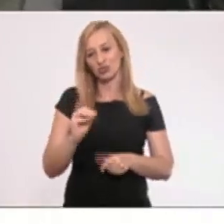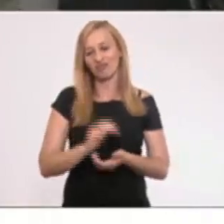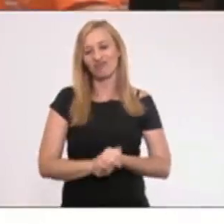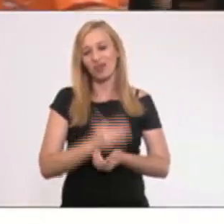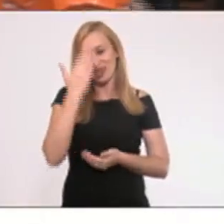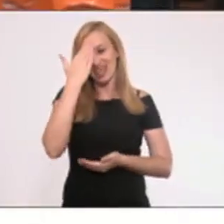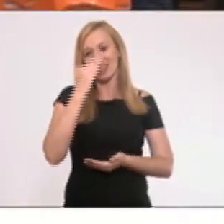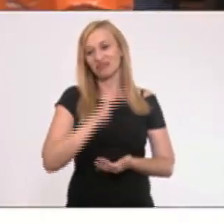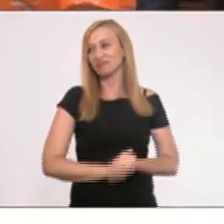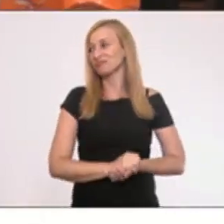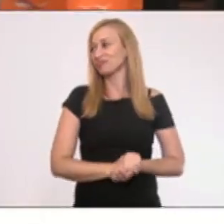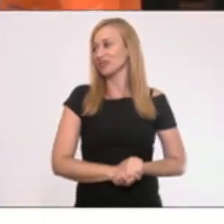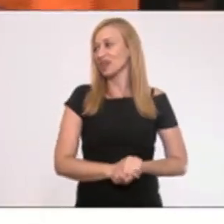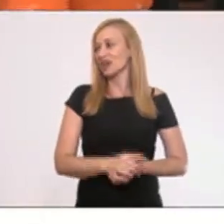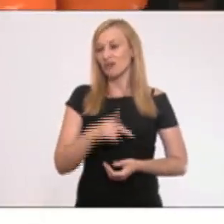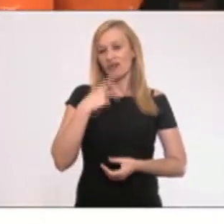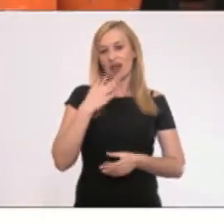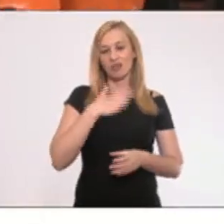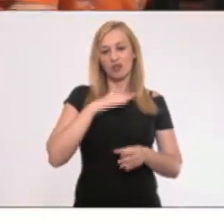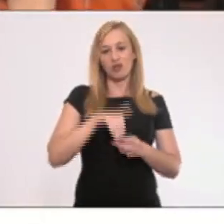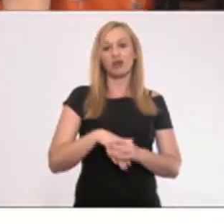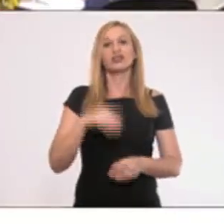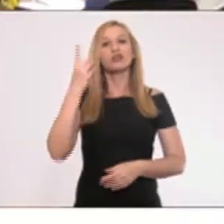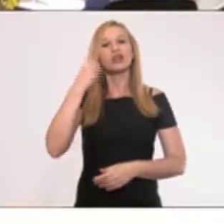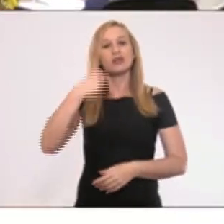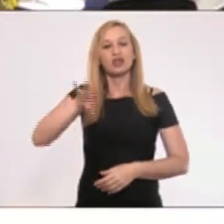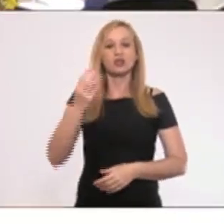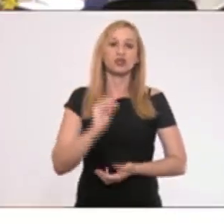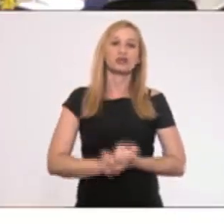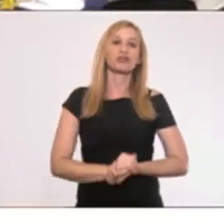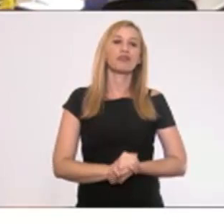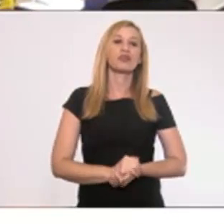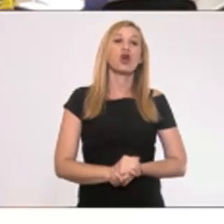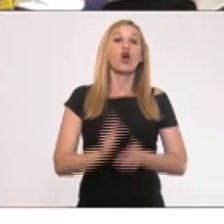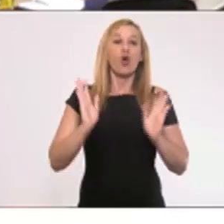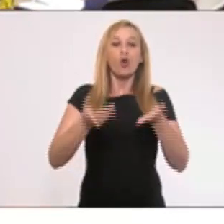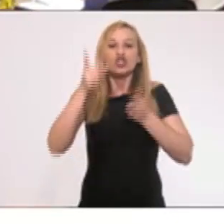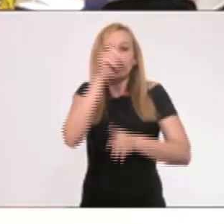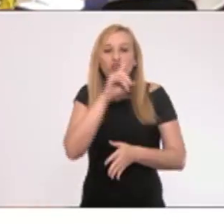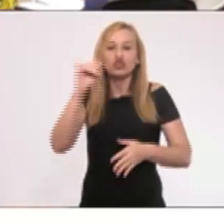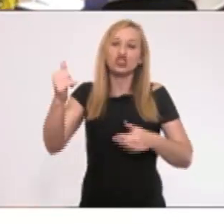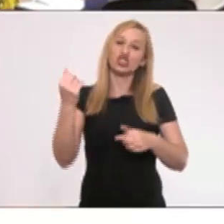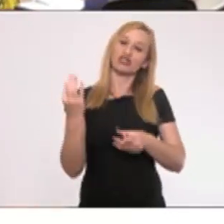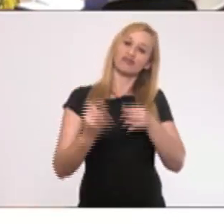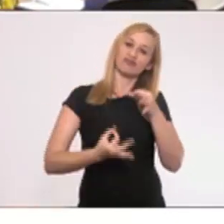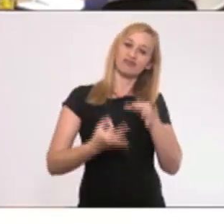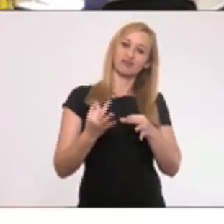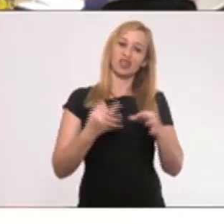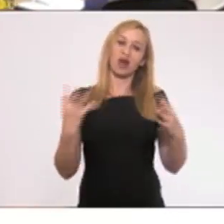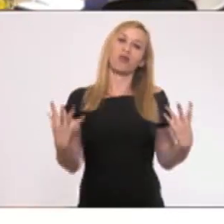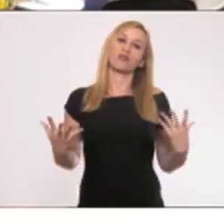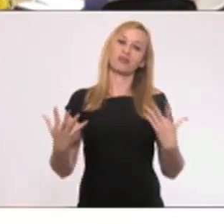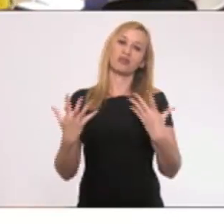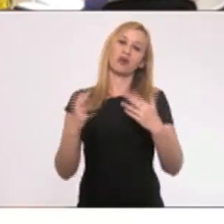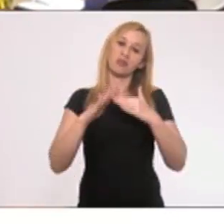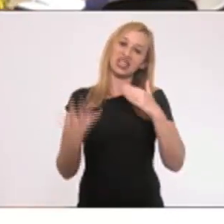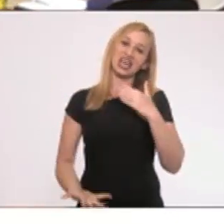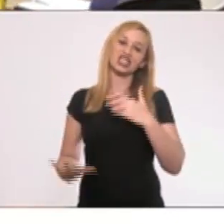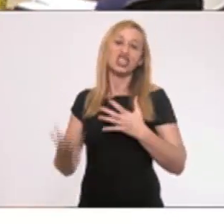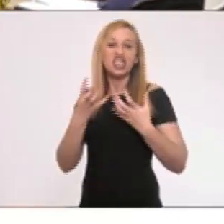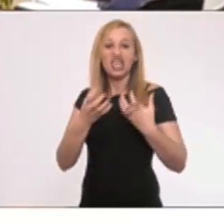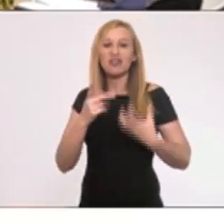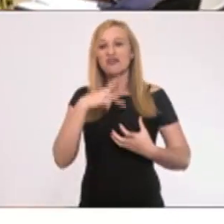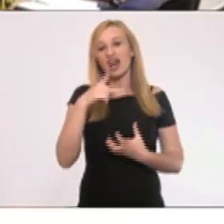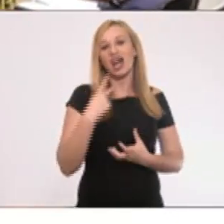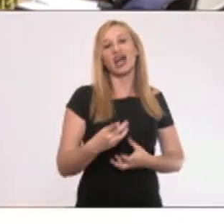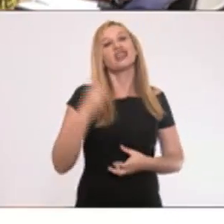Obrigado. Declaração de voto. Deputado Márcio Pacheco. Senhor presidente, hoje é um dia de justas homenagens. Eu quero dizer, como